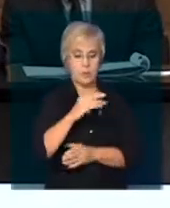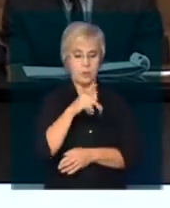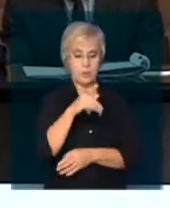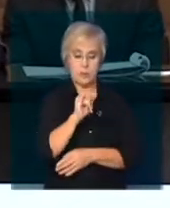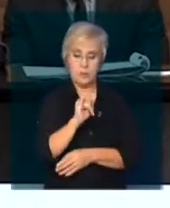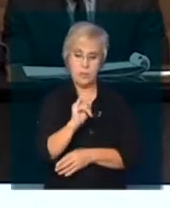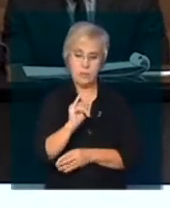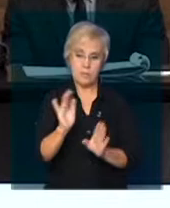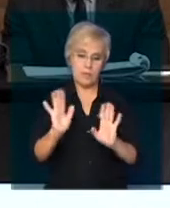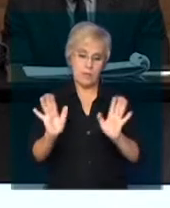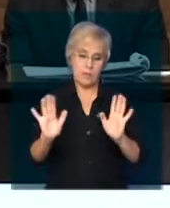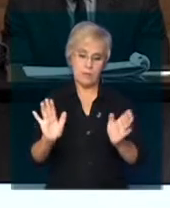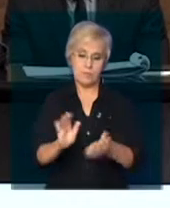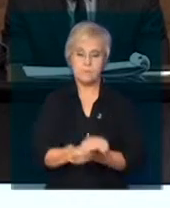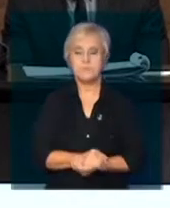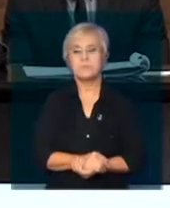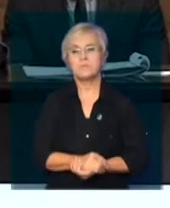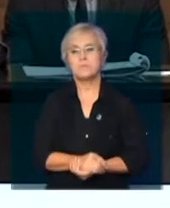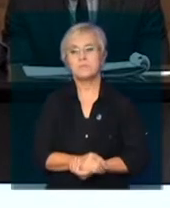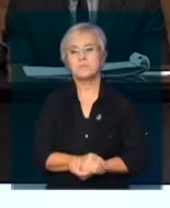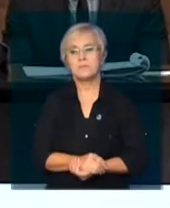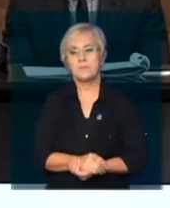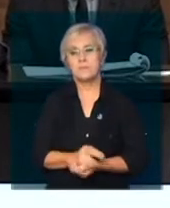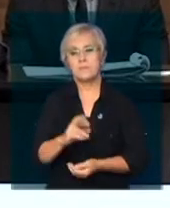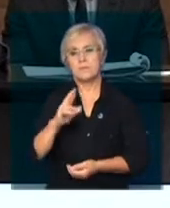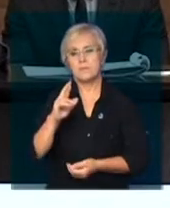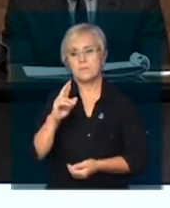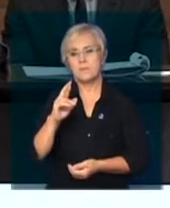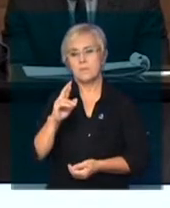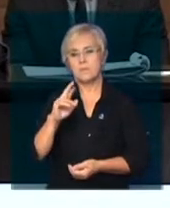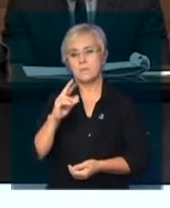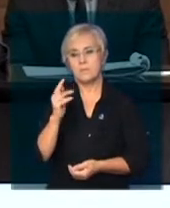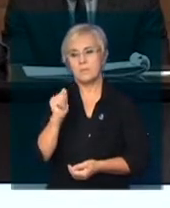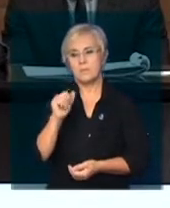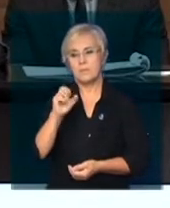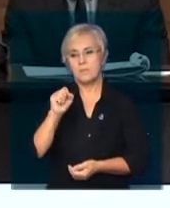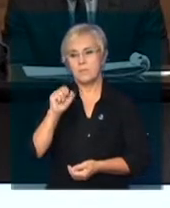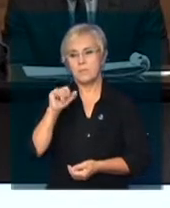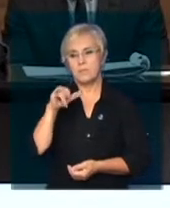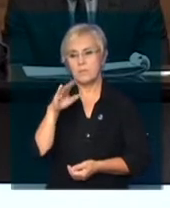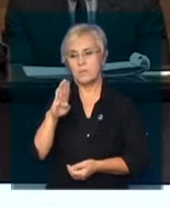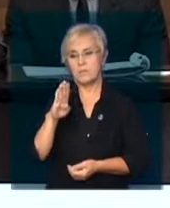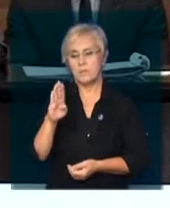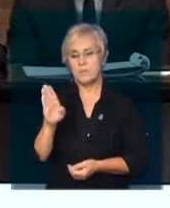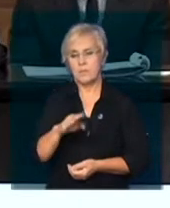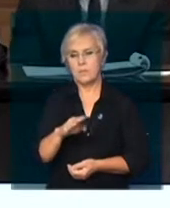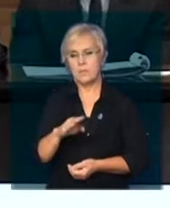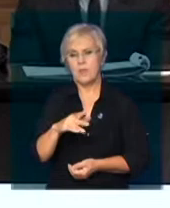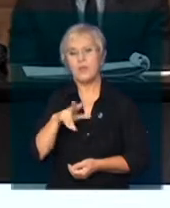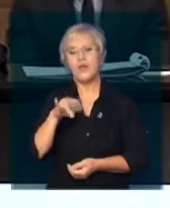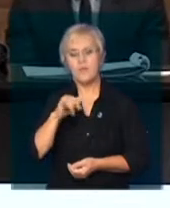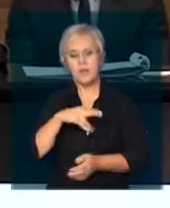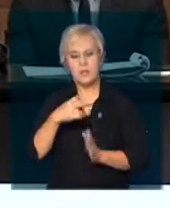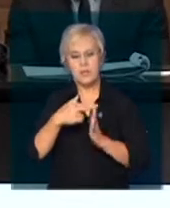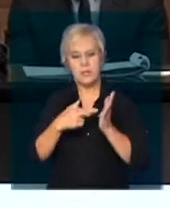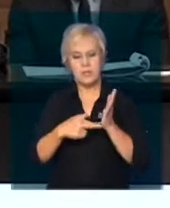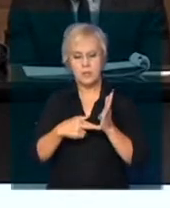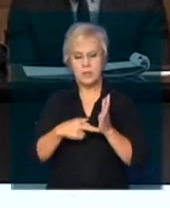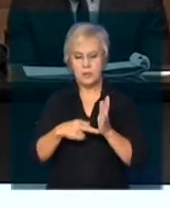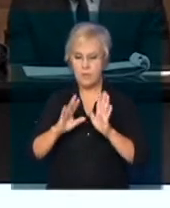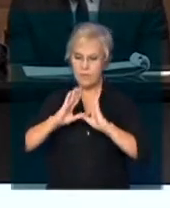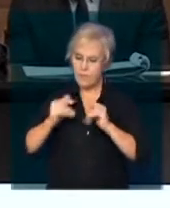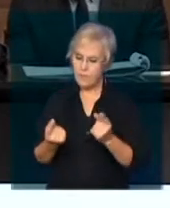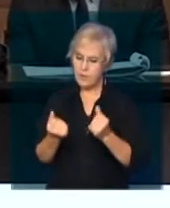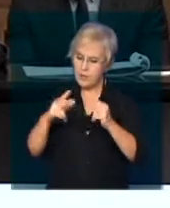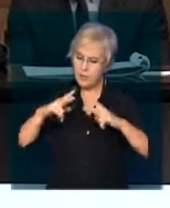de CPI. O senhor Racibes já tinha perguntado, outra pergunta dele: serão criadas regras de financiamento privado com